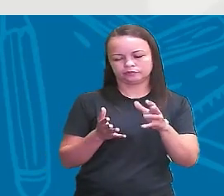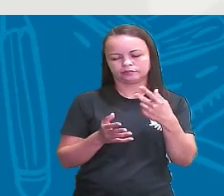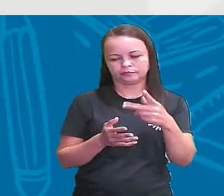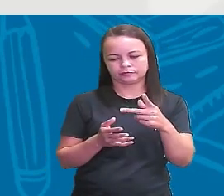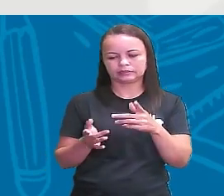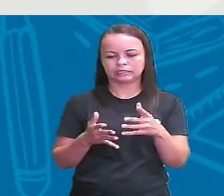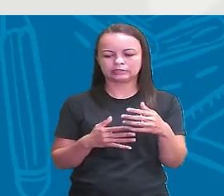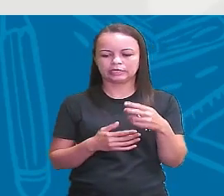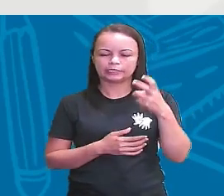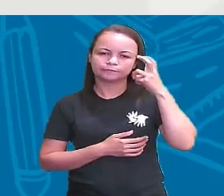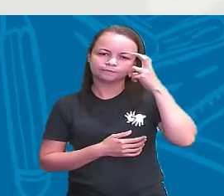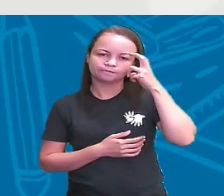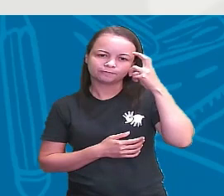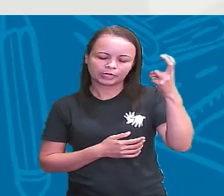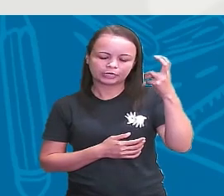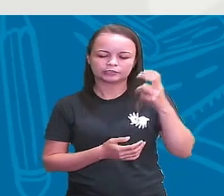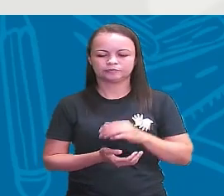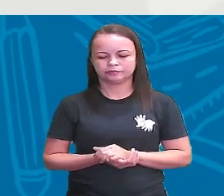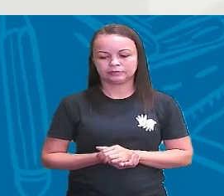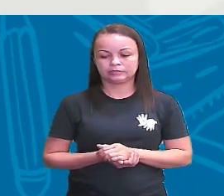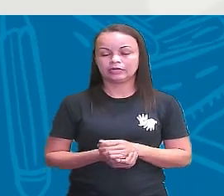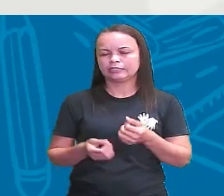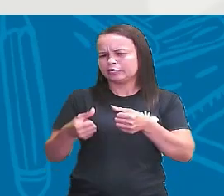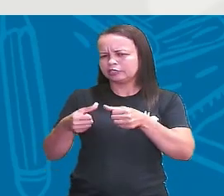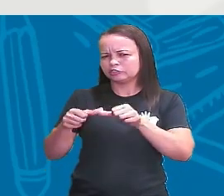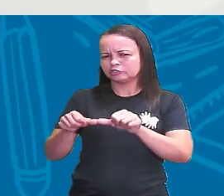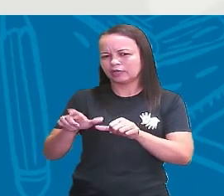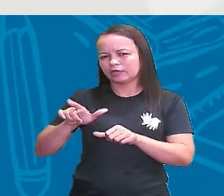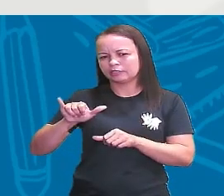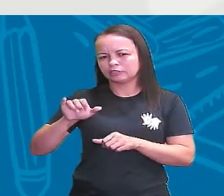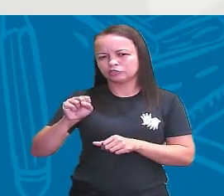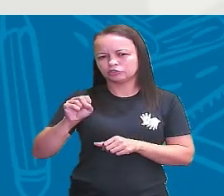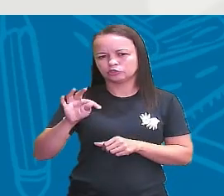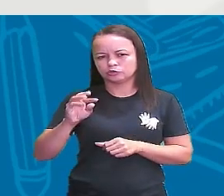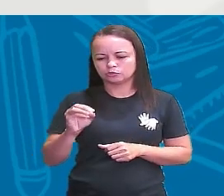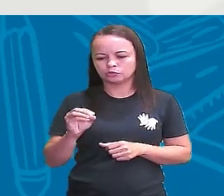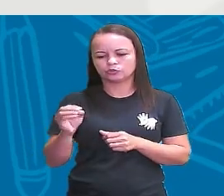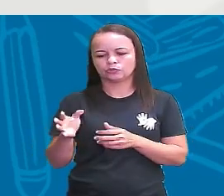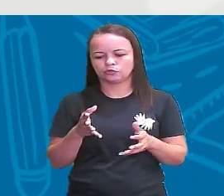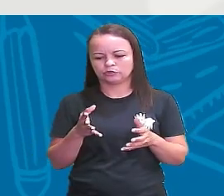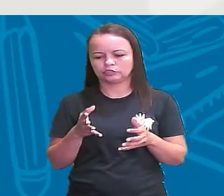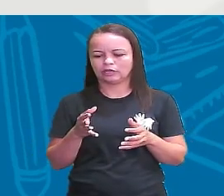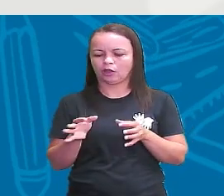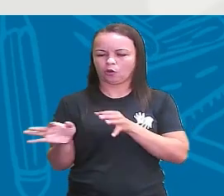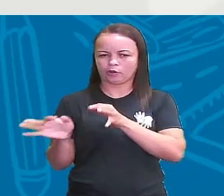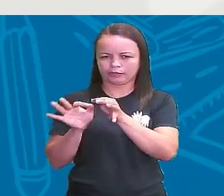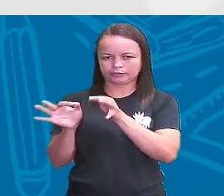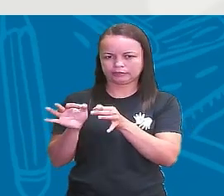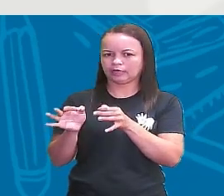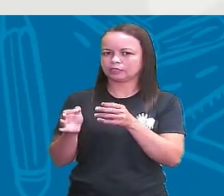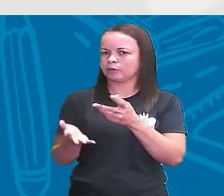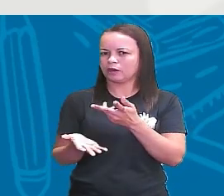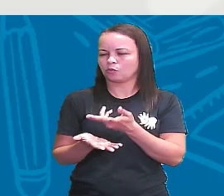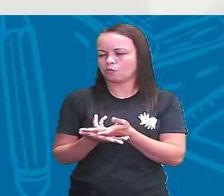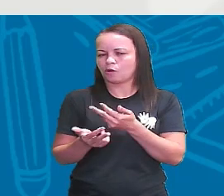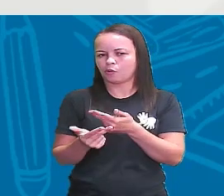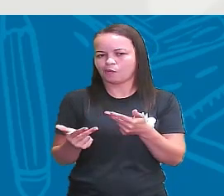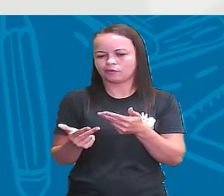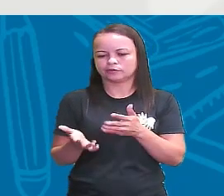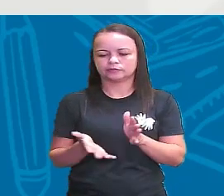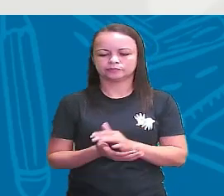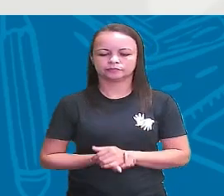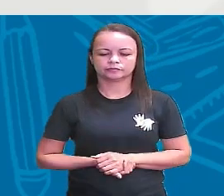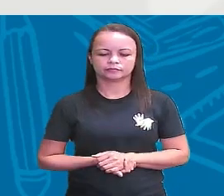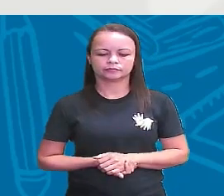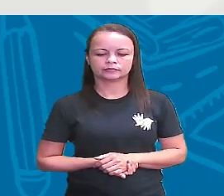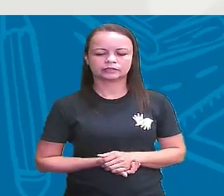é ser inteligente. Estar listo é estar pronto para alguma coisa. Ser